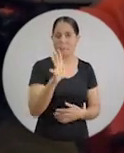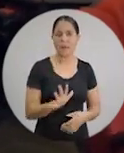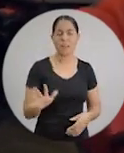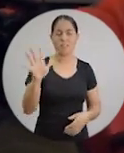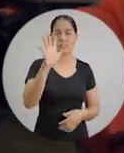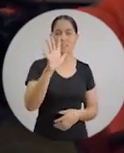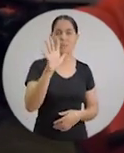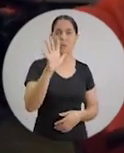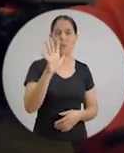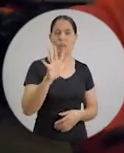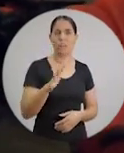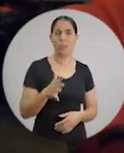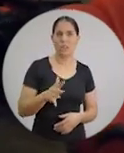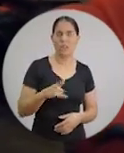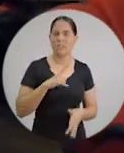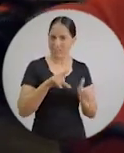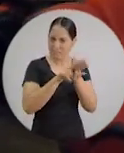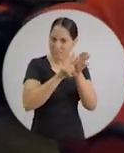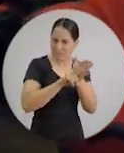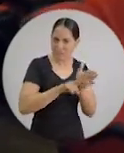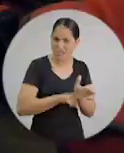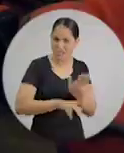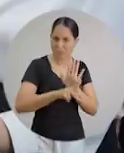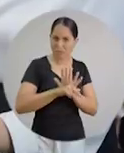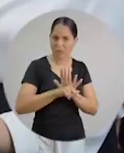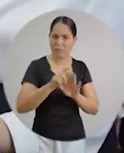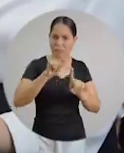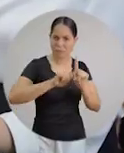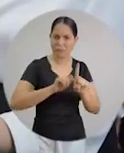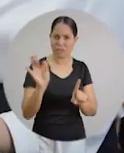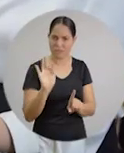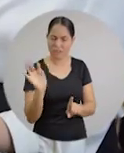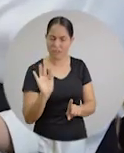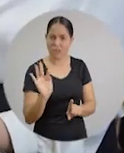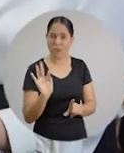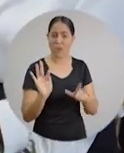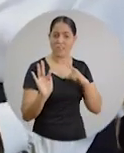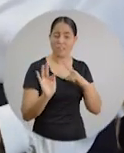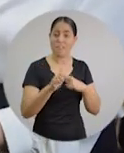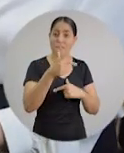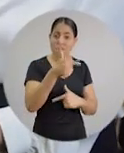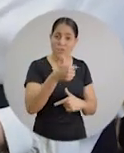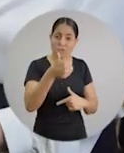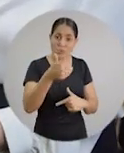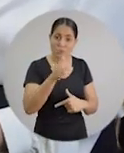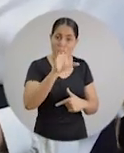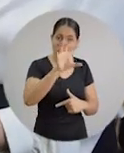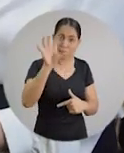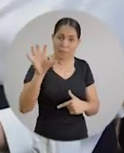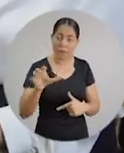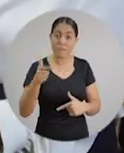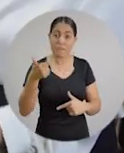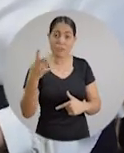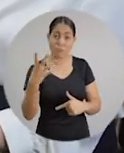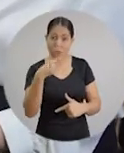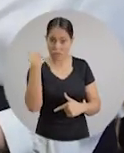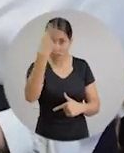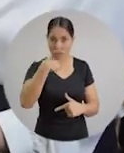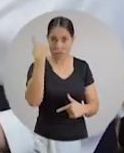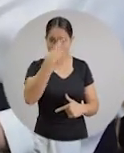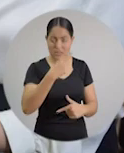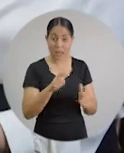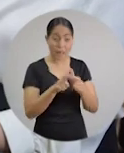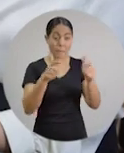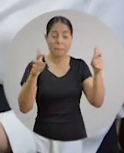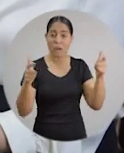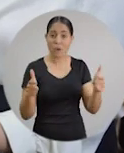no Brasil, segundo uma pesquisa feita em fevereiro, 21 DEANs trabalhando 24 horas,